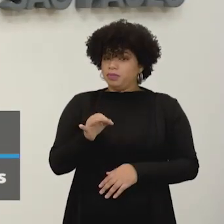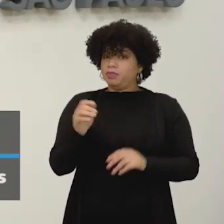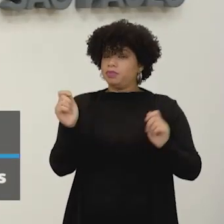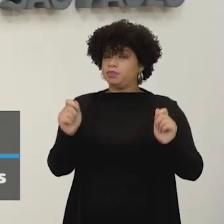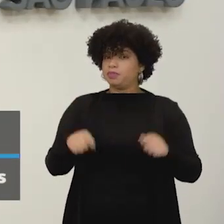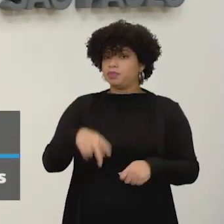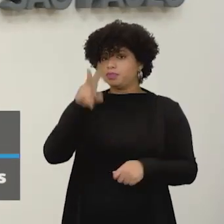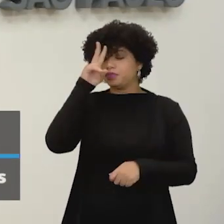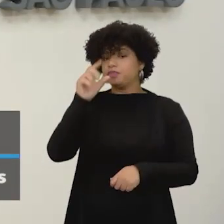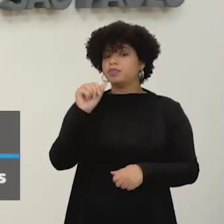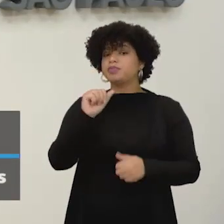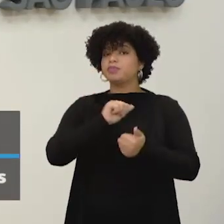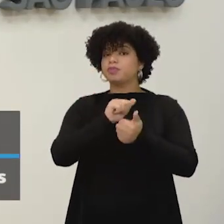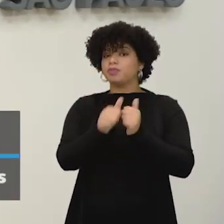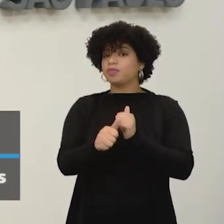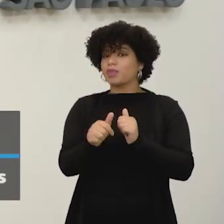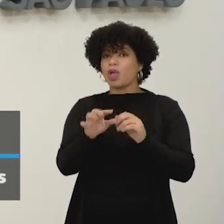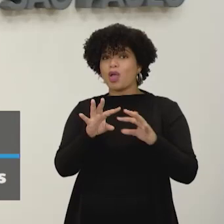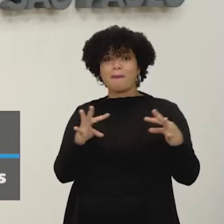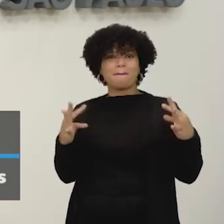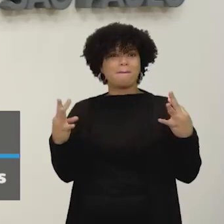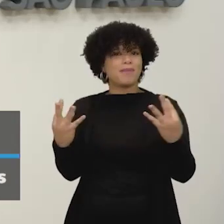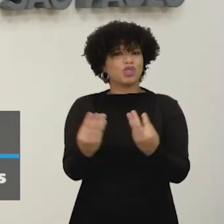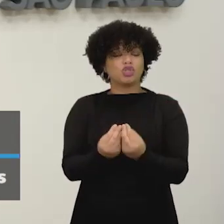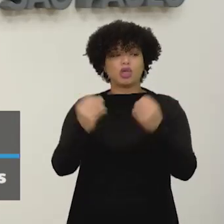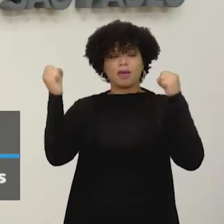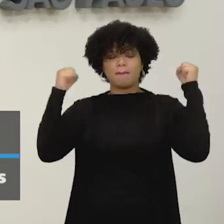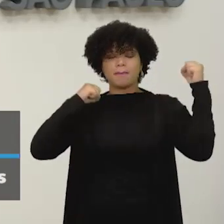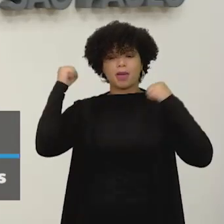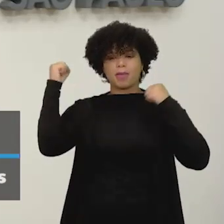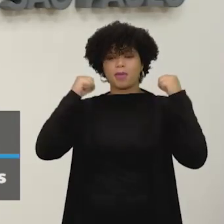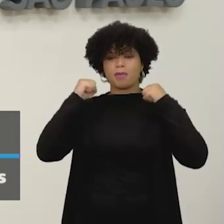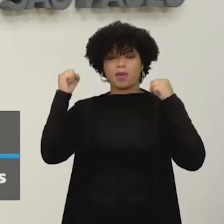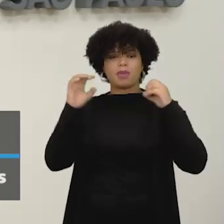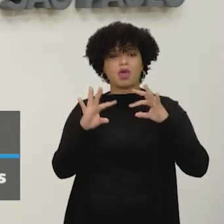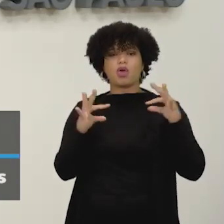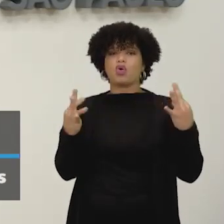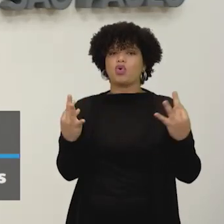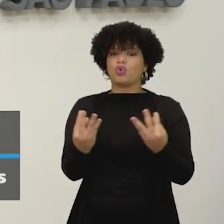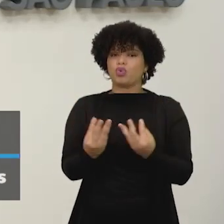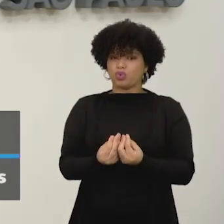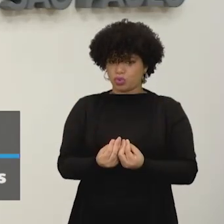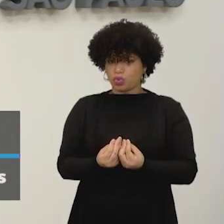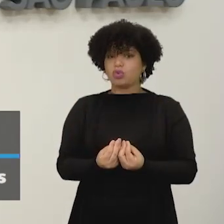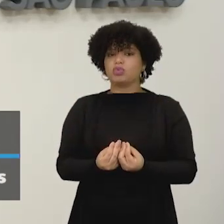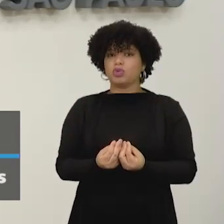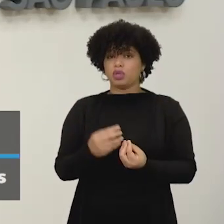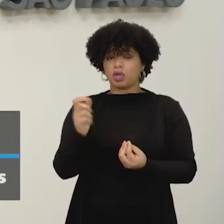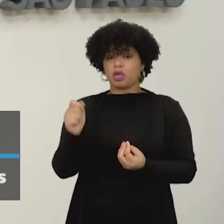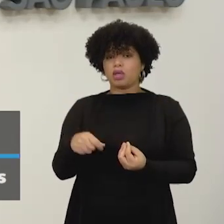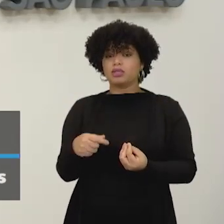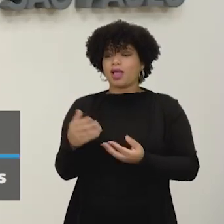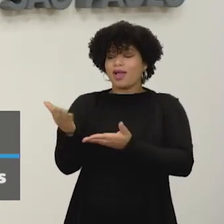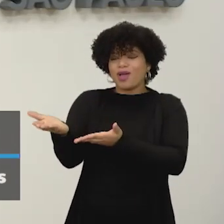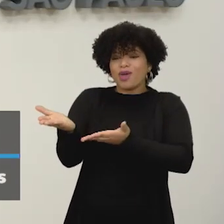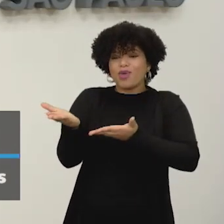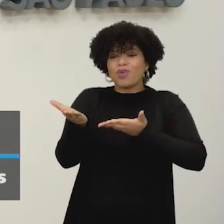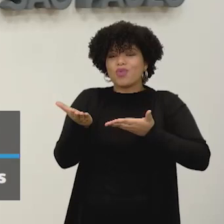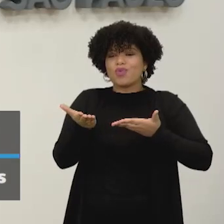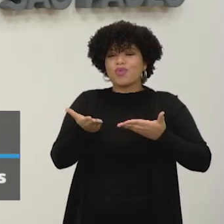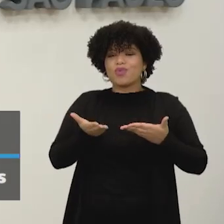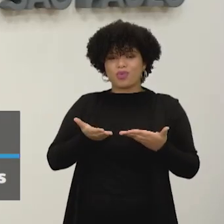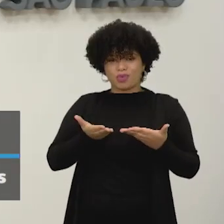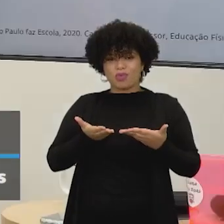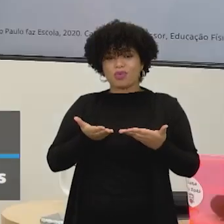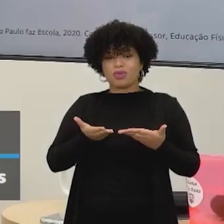esporte para todos, atividade física para todos. Então, a gente pode abrir as escolas e convidar essas